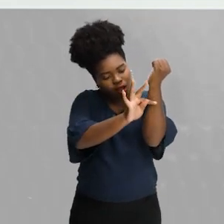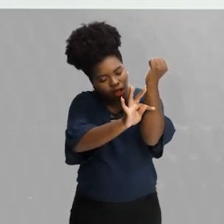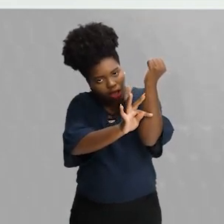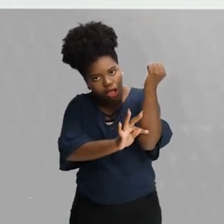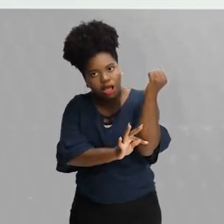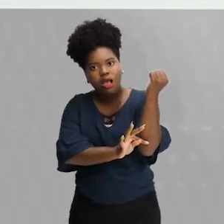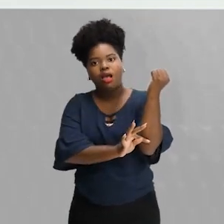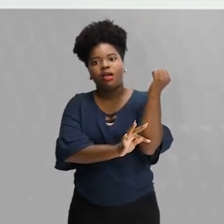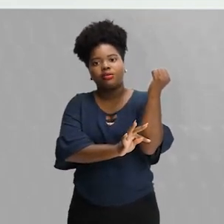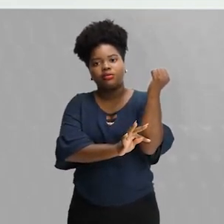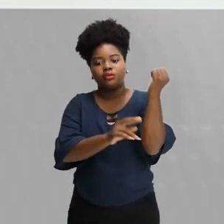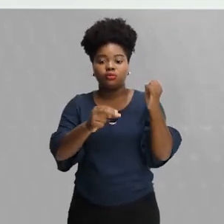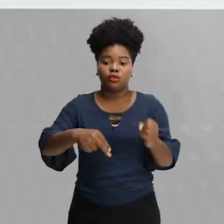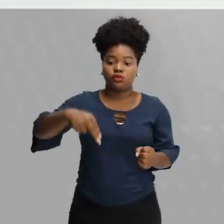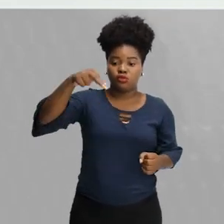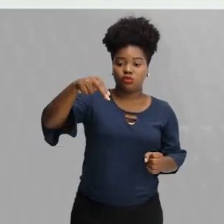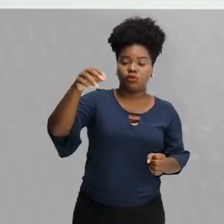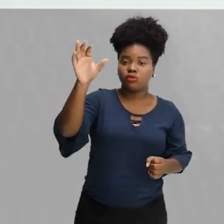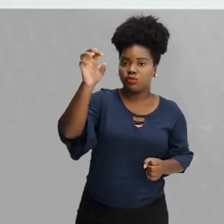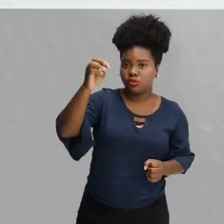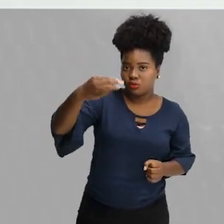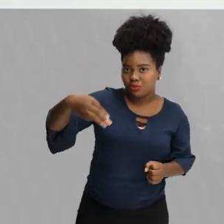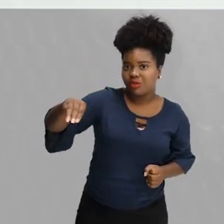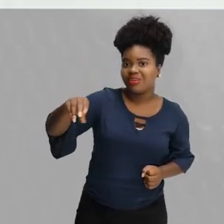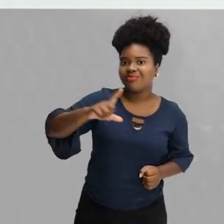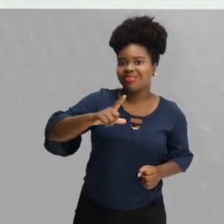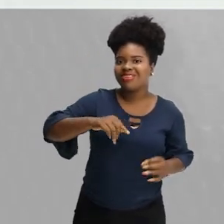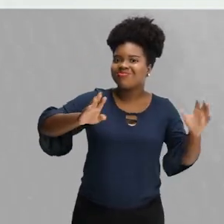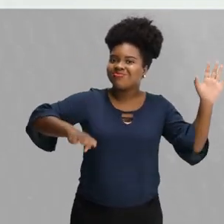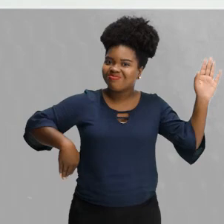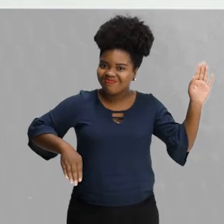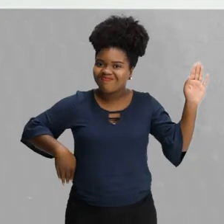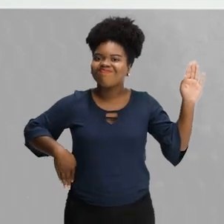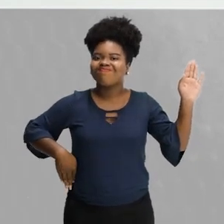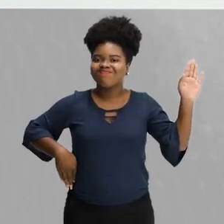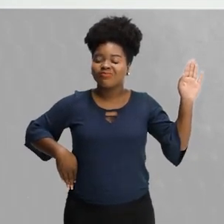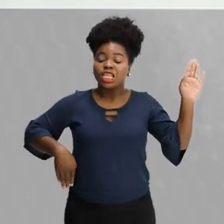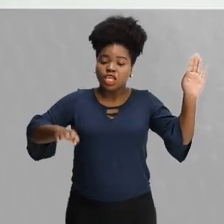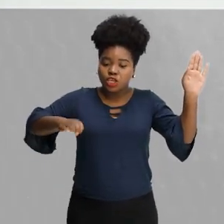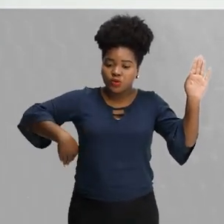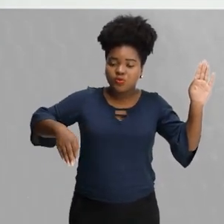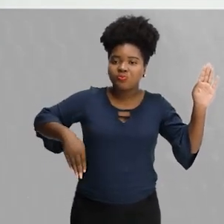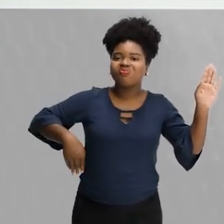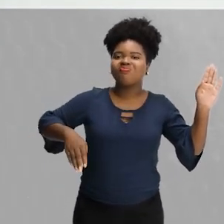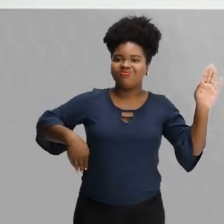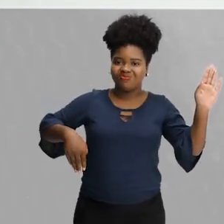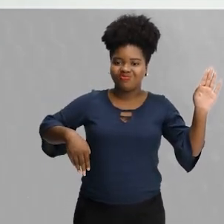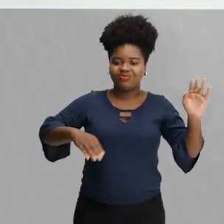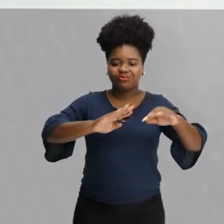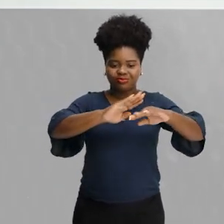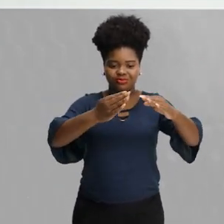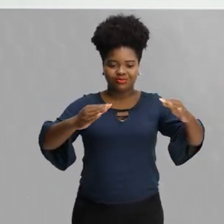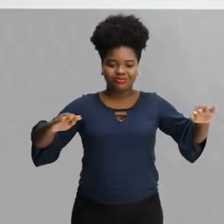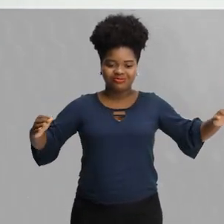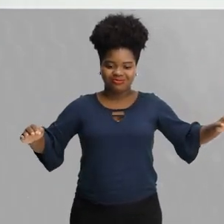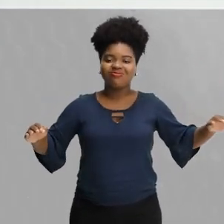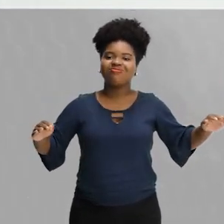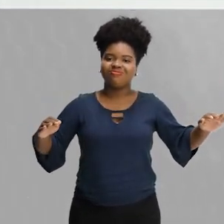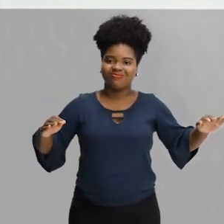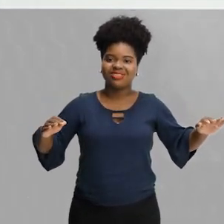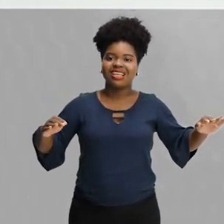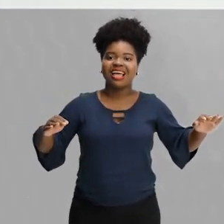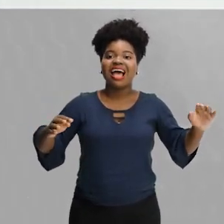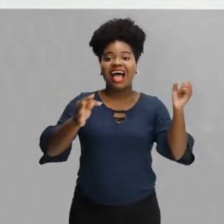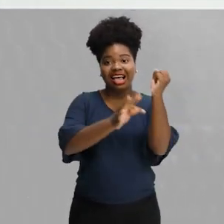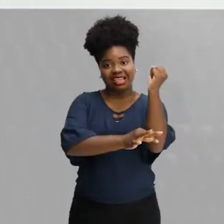rebaixada. Enquanto que no norte nós temos as praias. E com as praias, a maritimidade. Quer dizer o quê? A